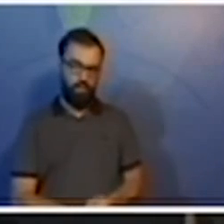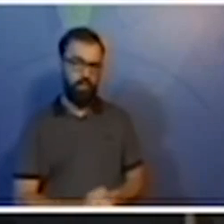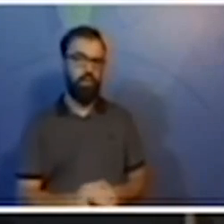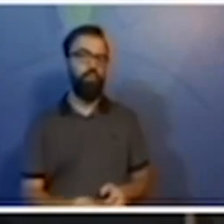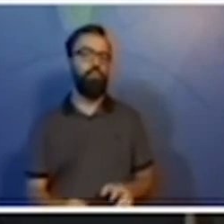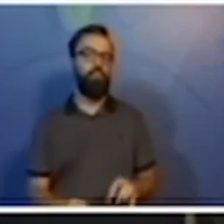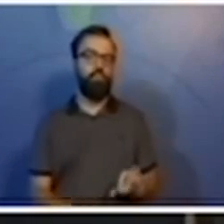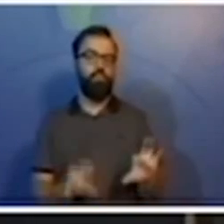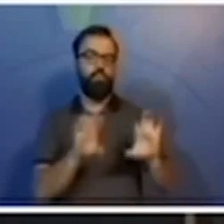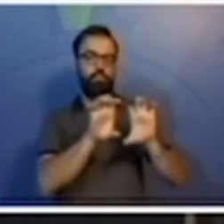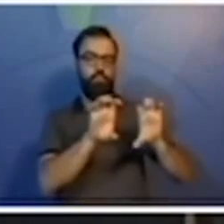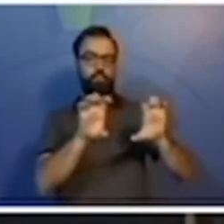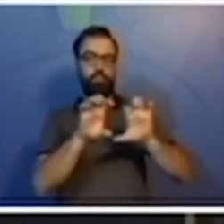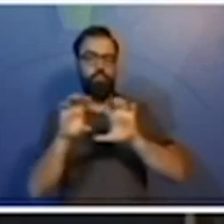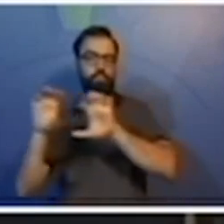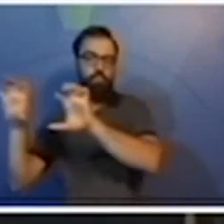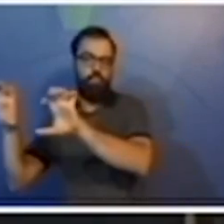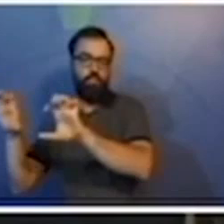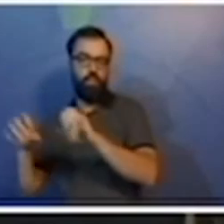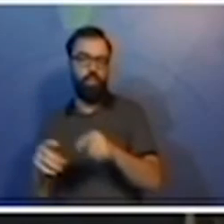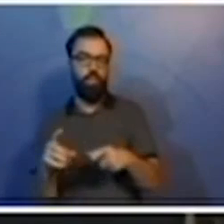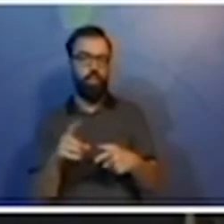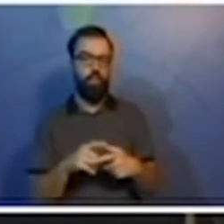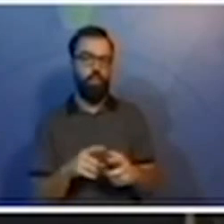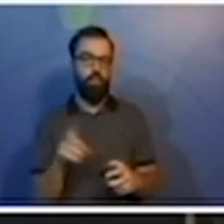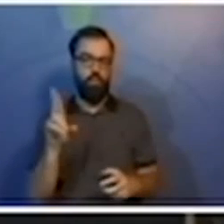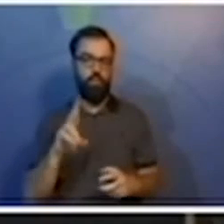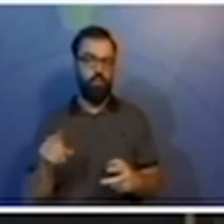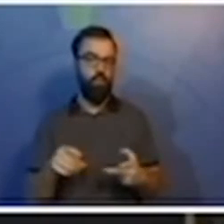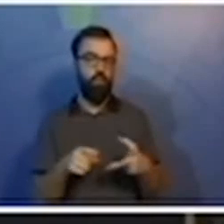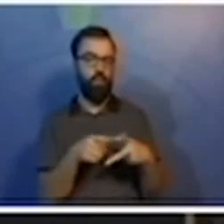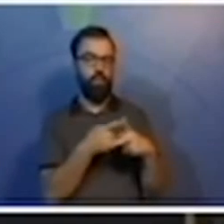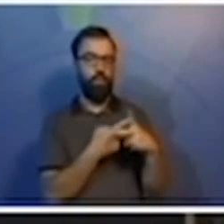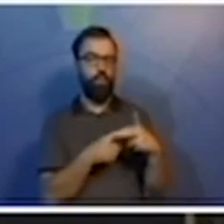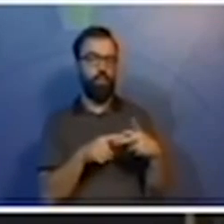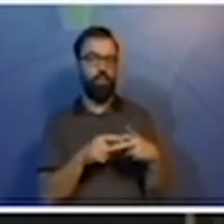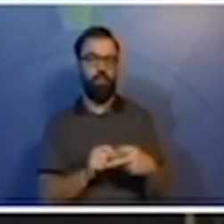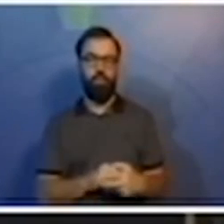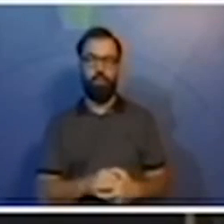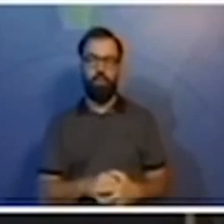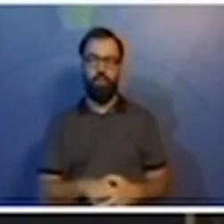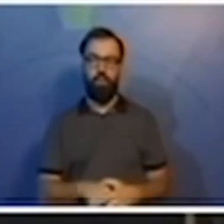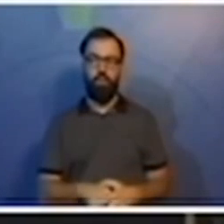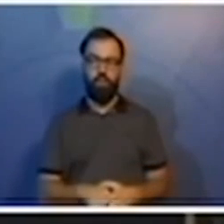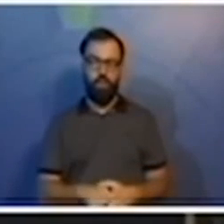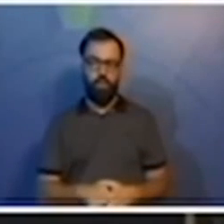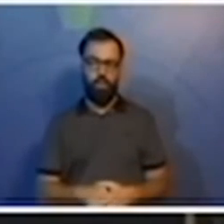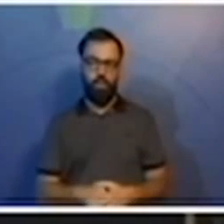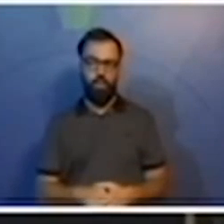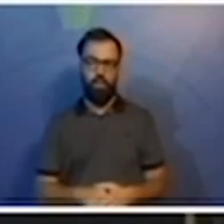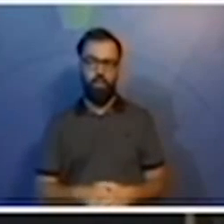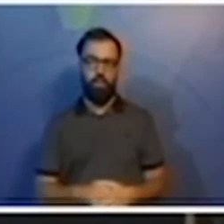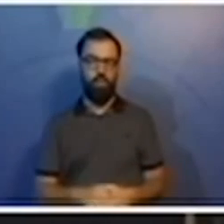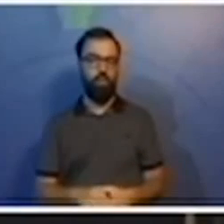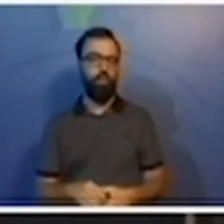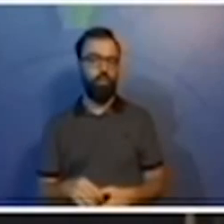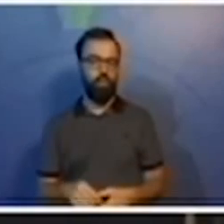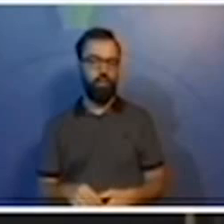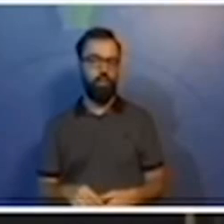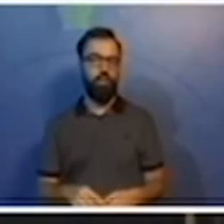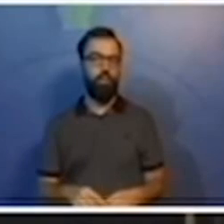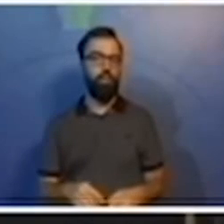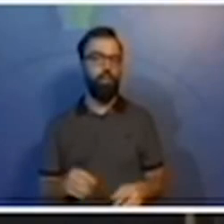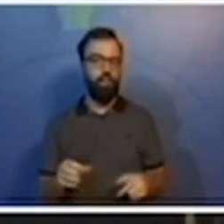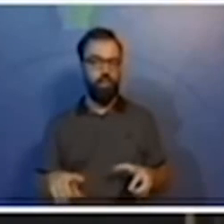igualar ângulos também e trabalhar algebricamente com esses